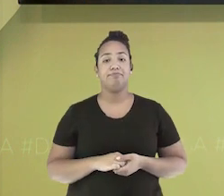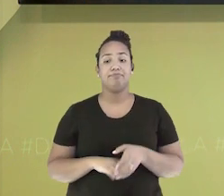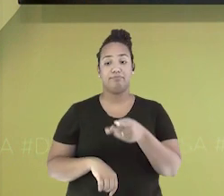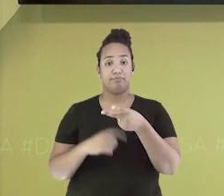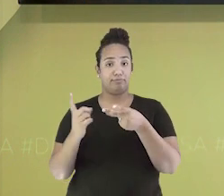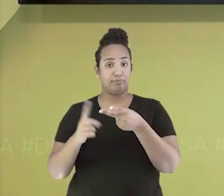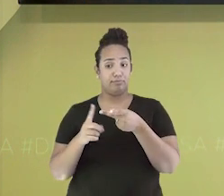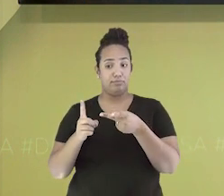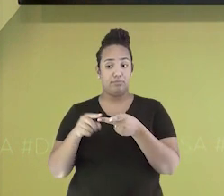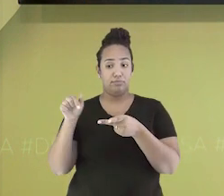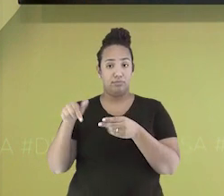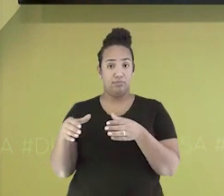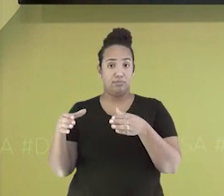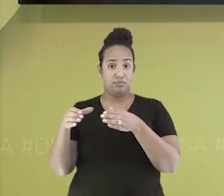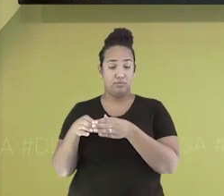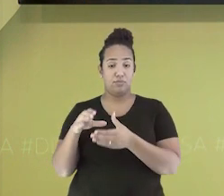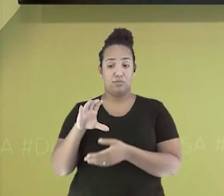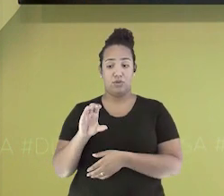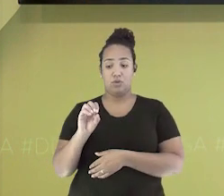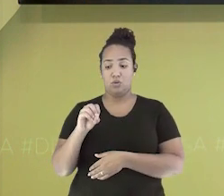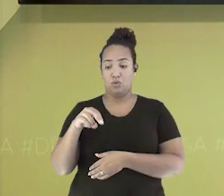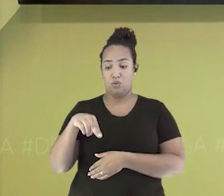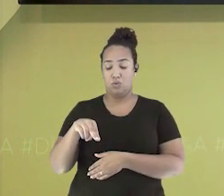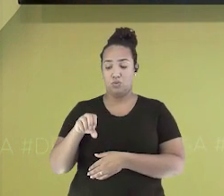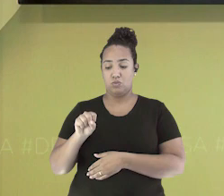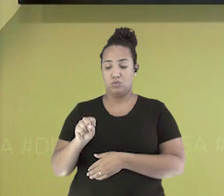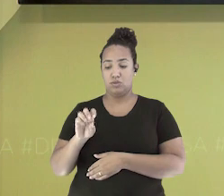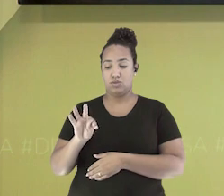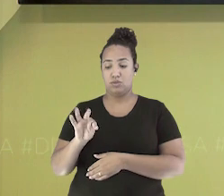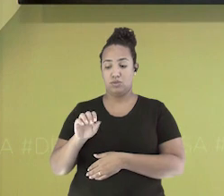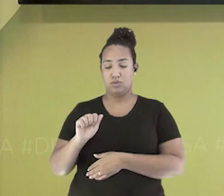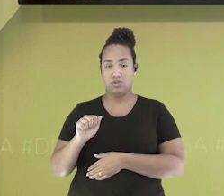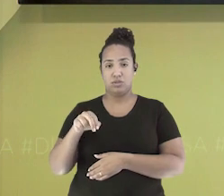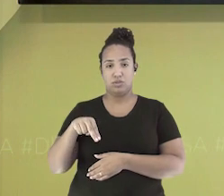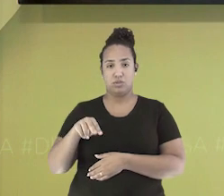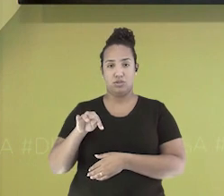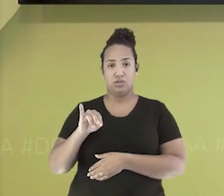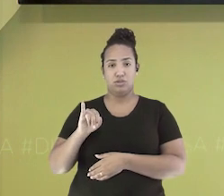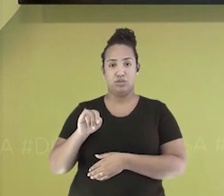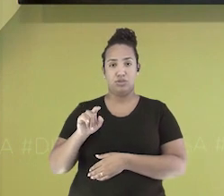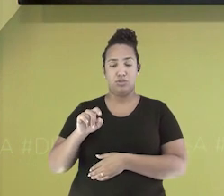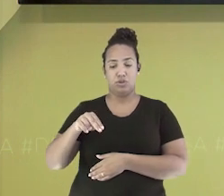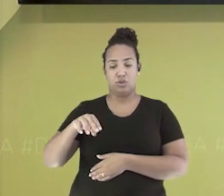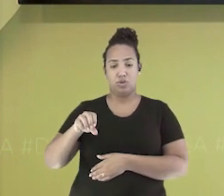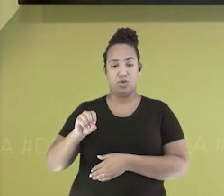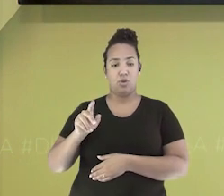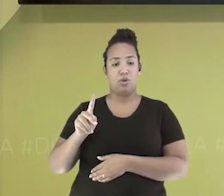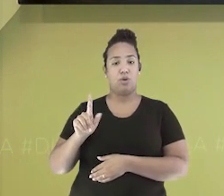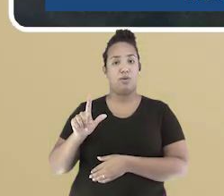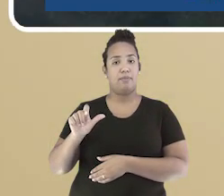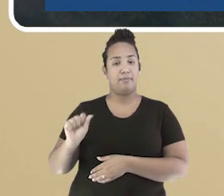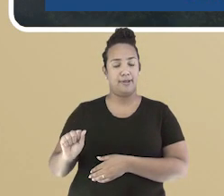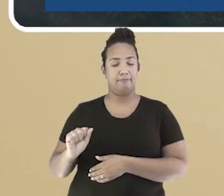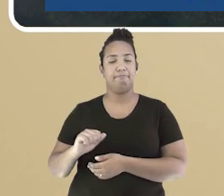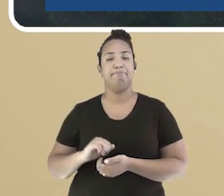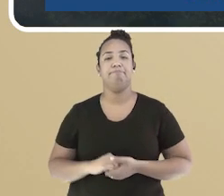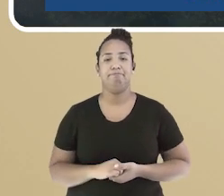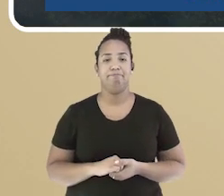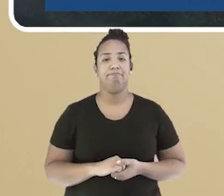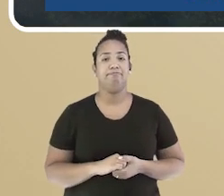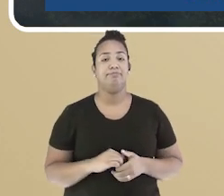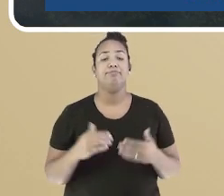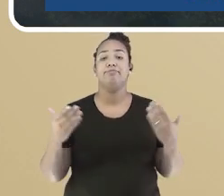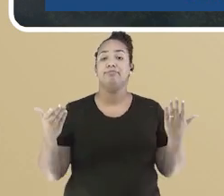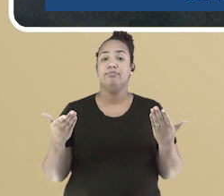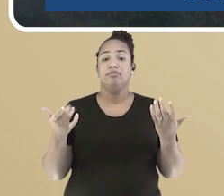Ocidente, e a segunda em Constantinopla, atual Turquia, chamada de capital do Império Romano do Oriente. Como dissemos